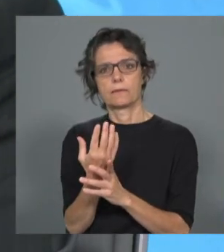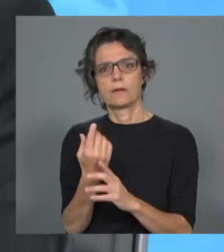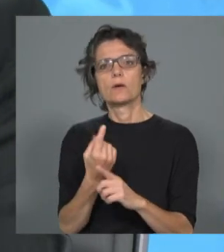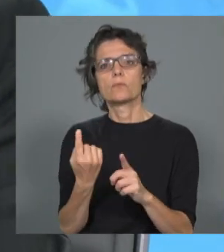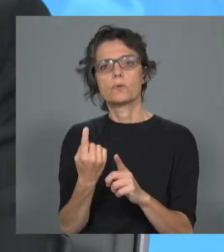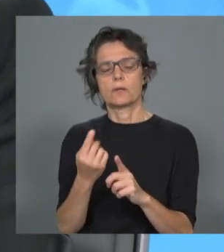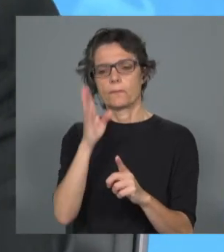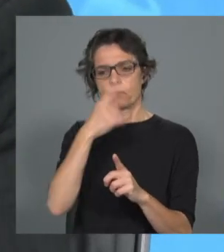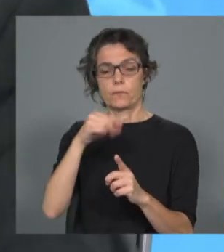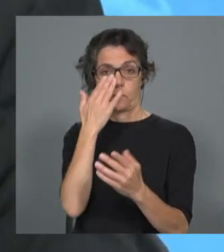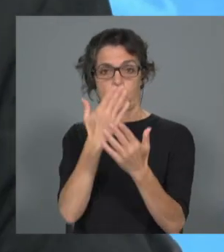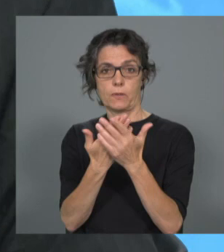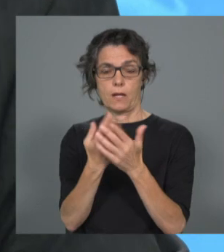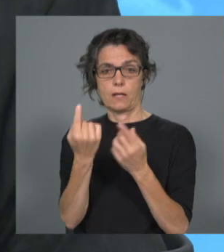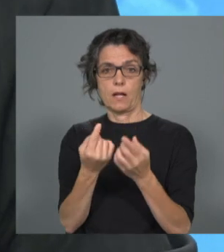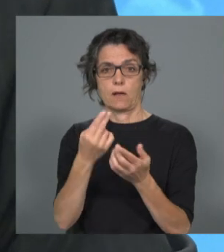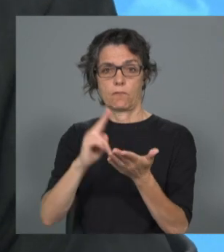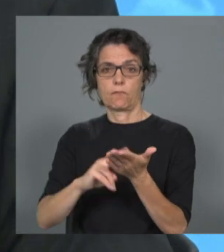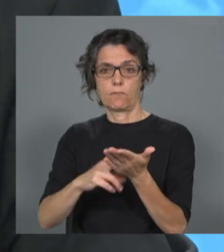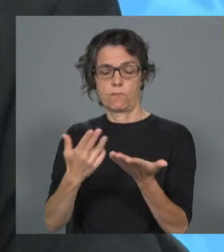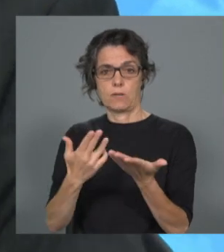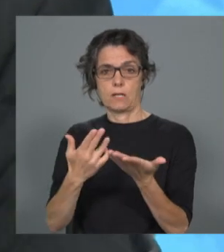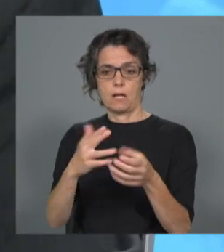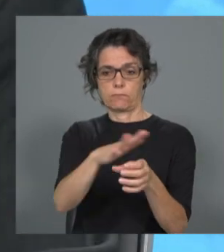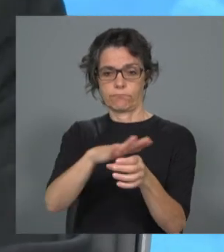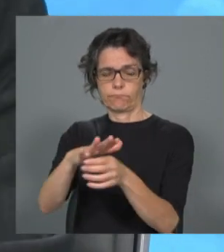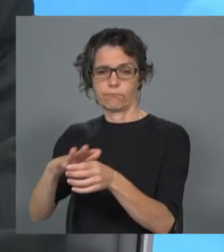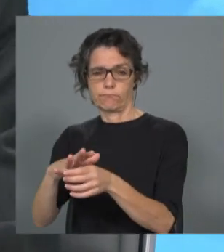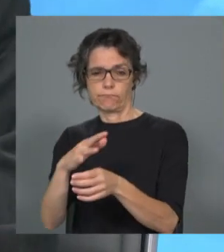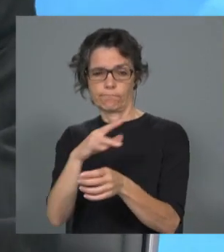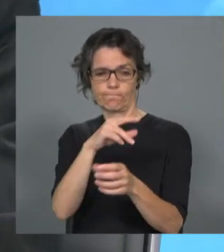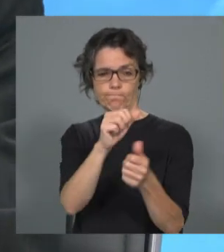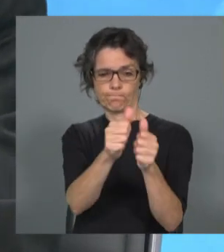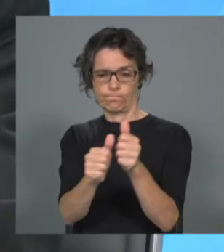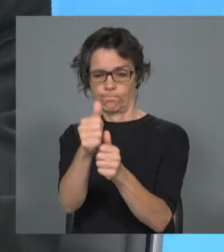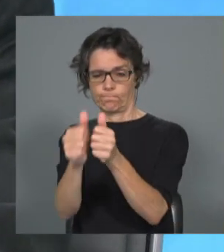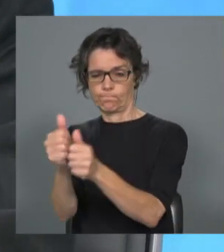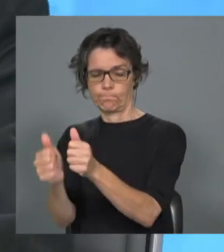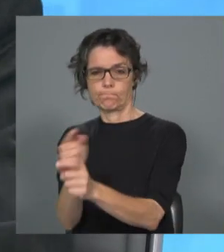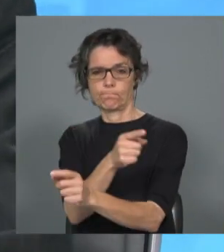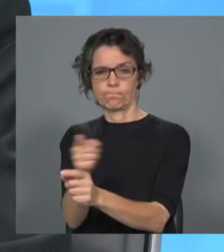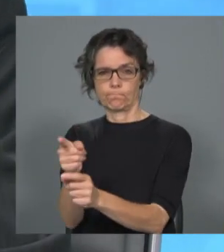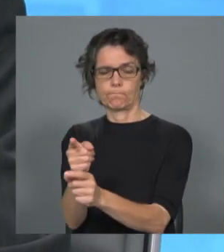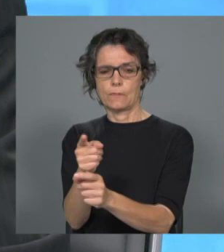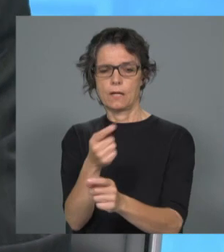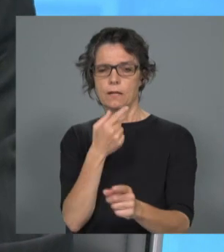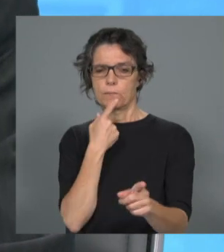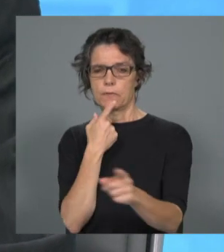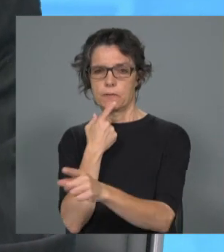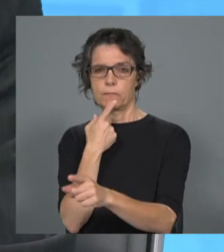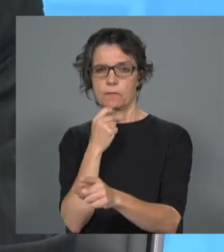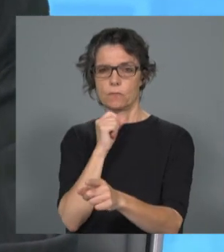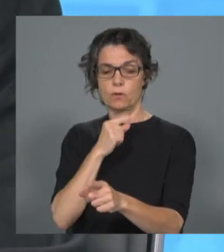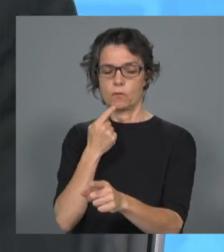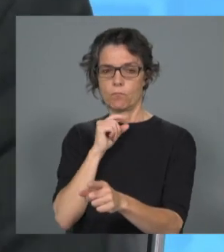nós vemos a realidade, se nós analisamos as coisas e estamos abertos a uma mudança, essa abertura à ação do Espírito de Deus, que